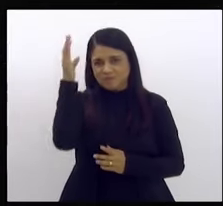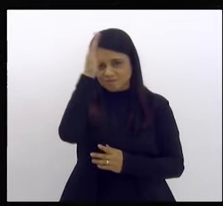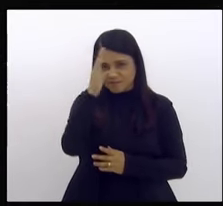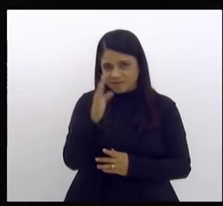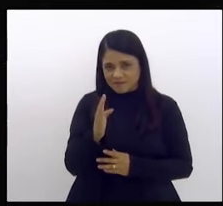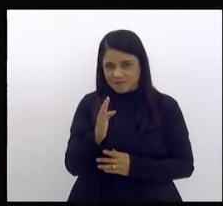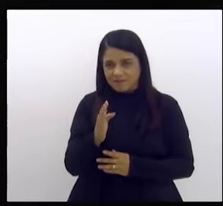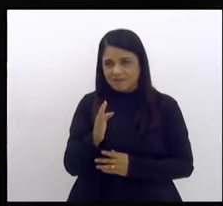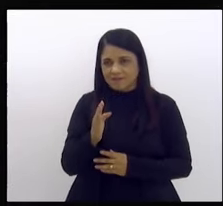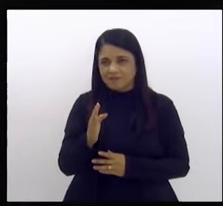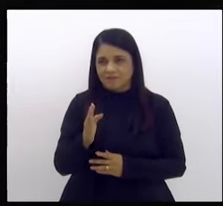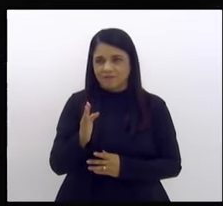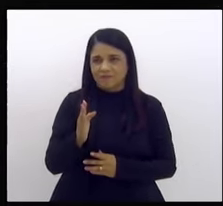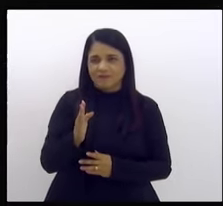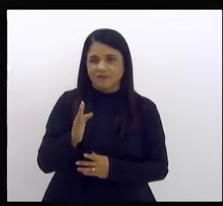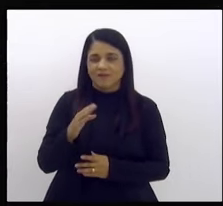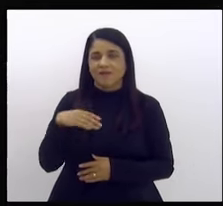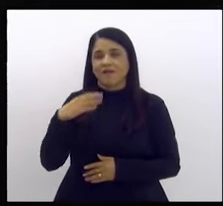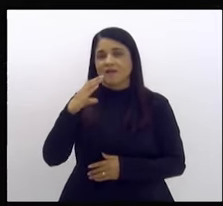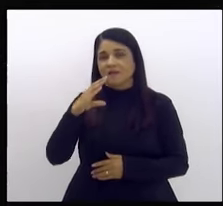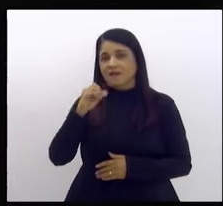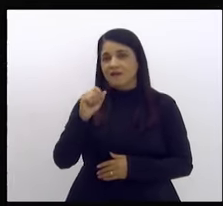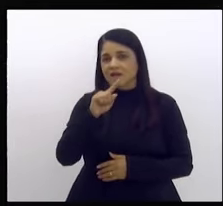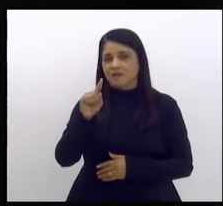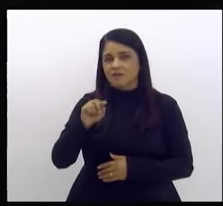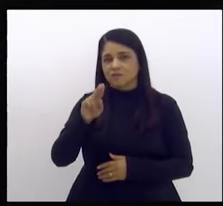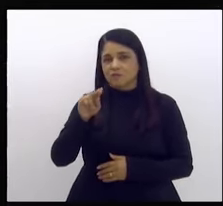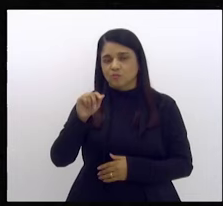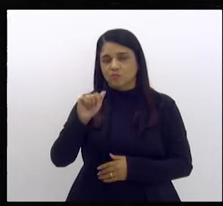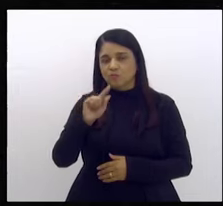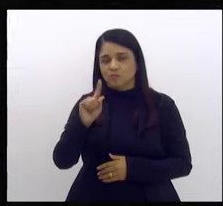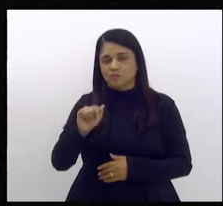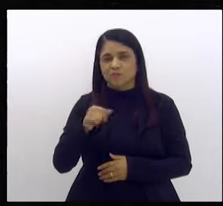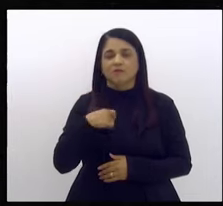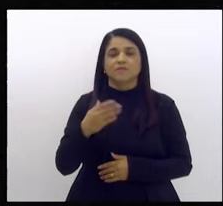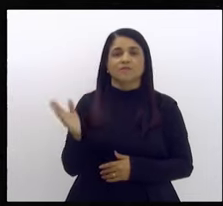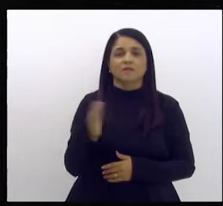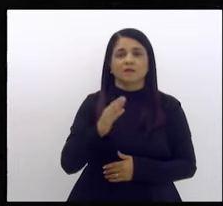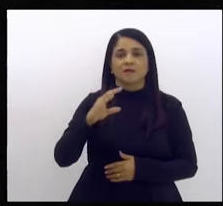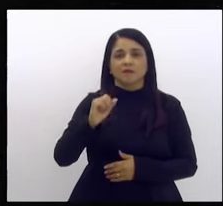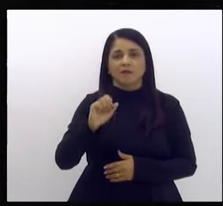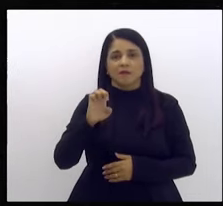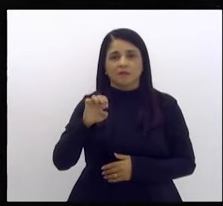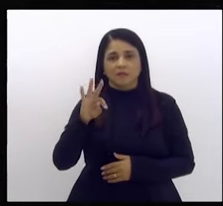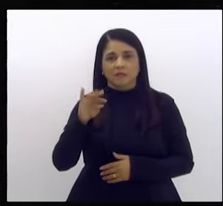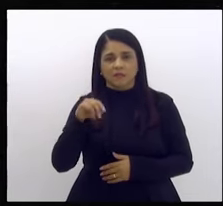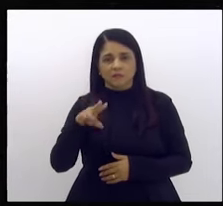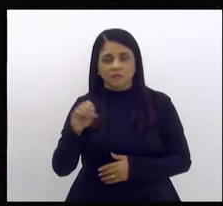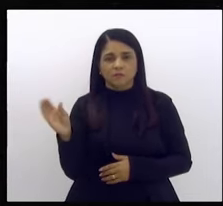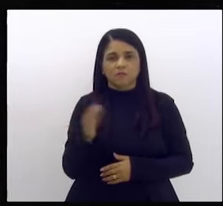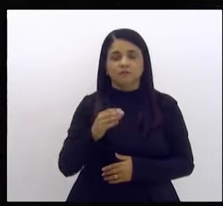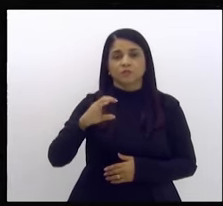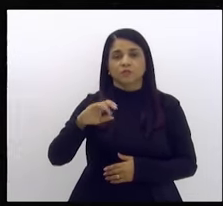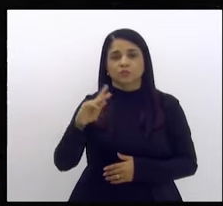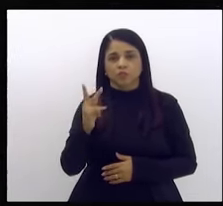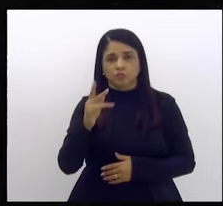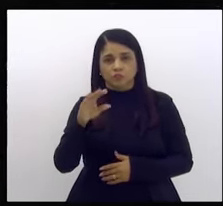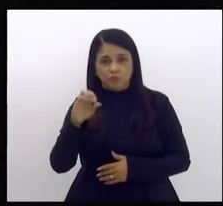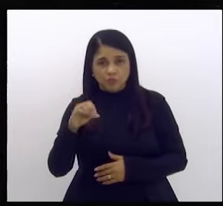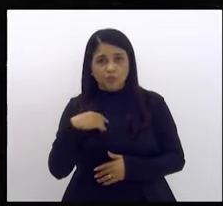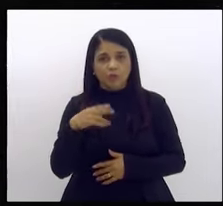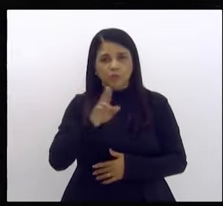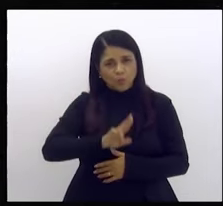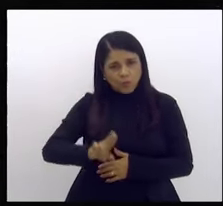usa Cazuza, Caetano, Chico Buarque e tantos outros para compreender períodos tão